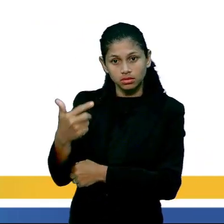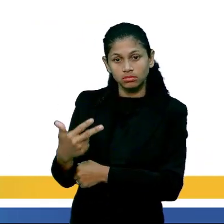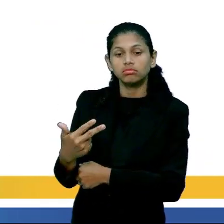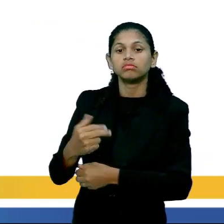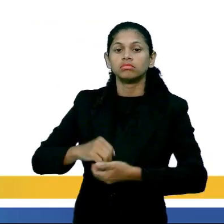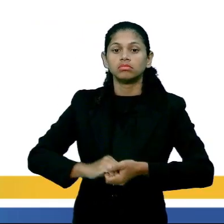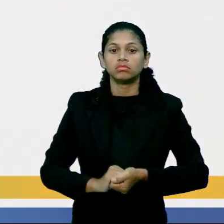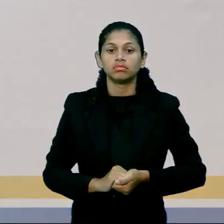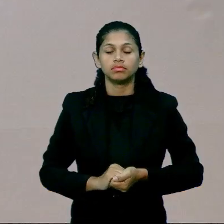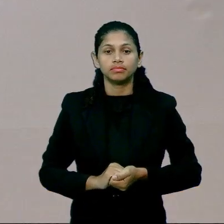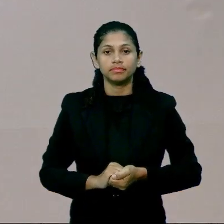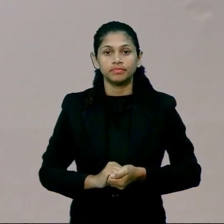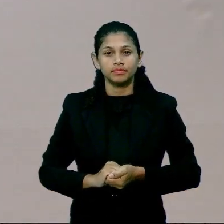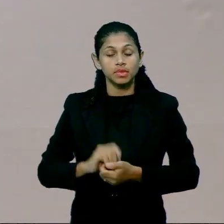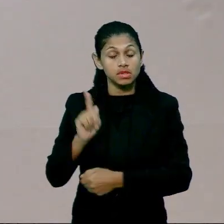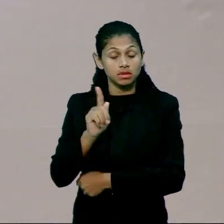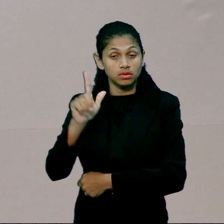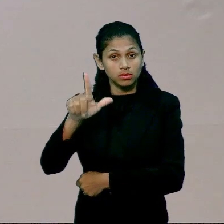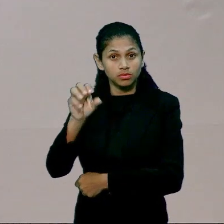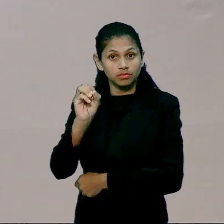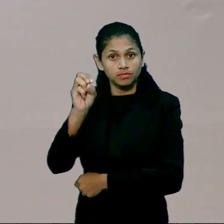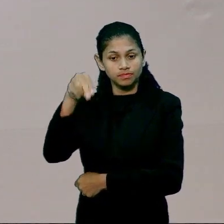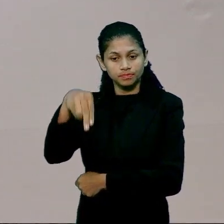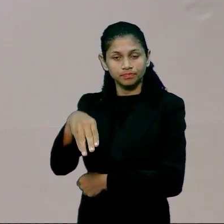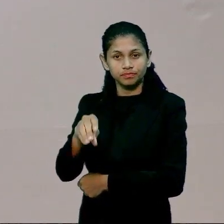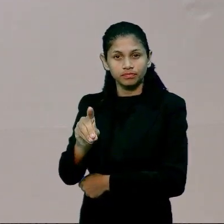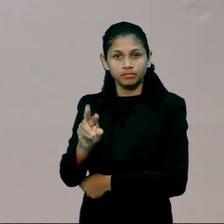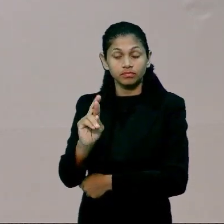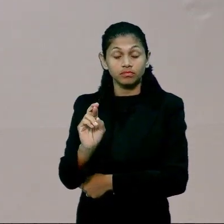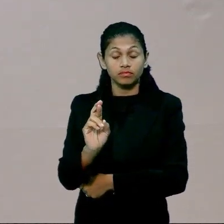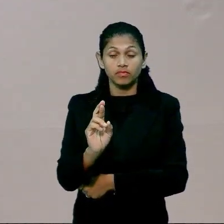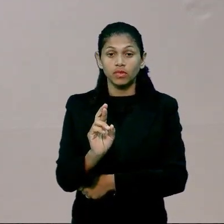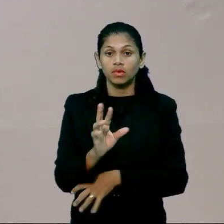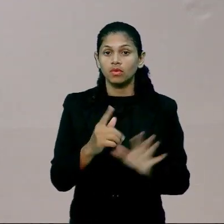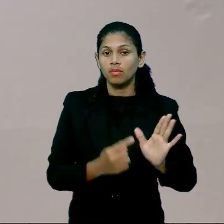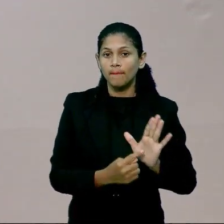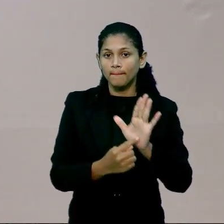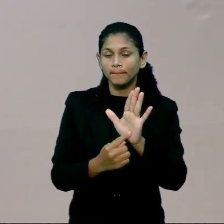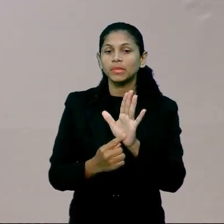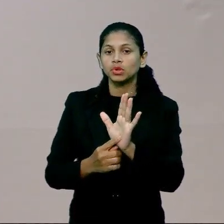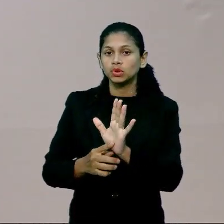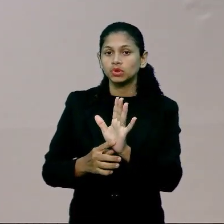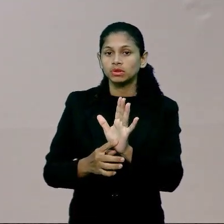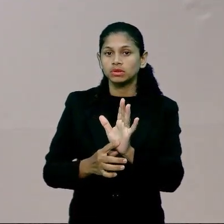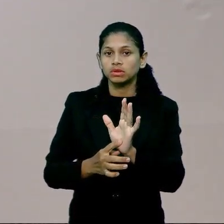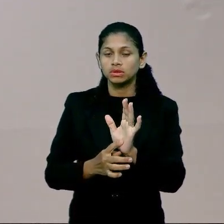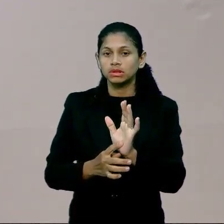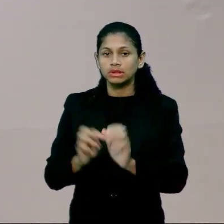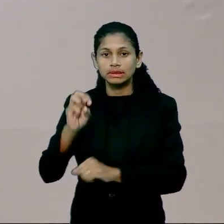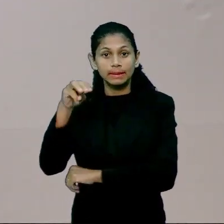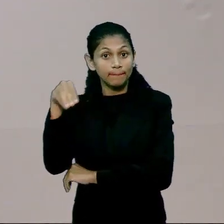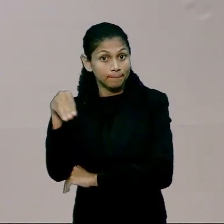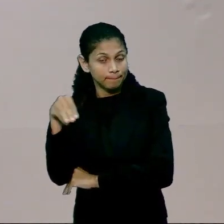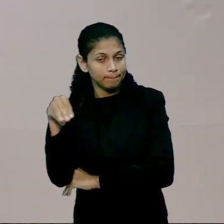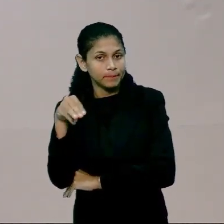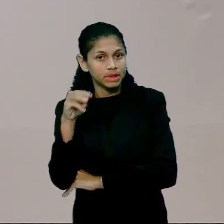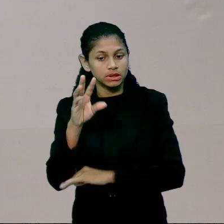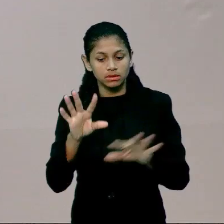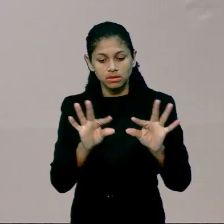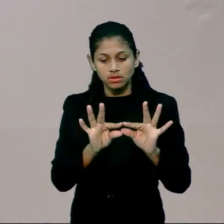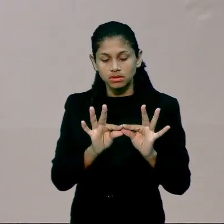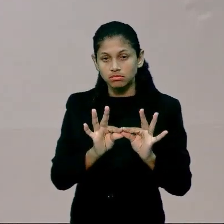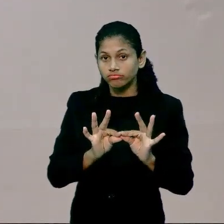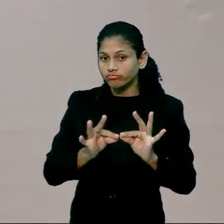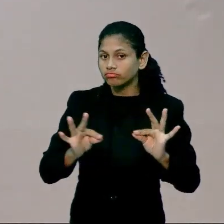em metros Então olha aí antes de continuar lá e mostrar o gráfico sempre